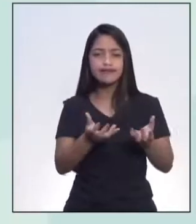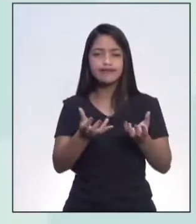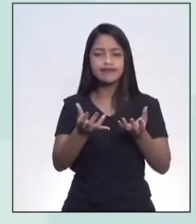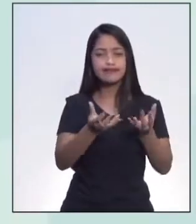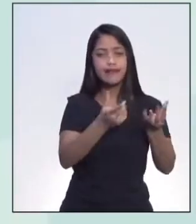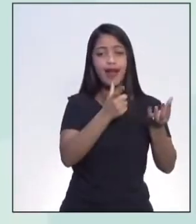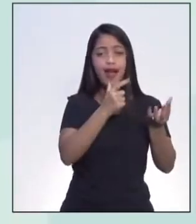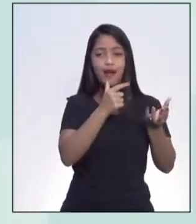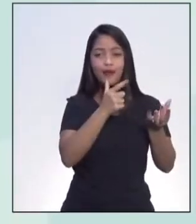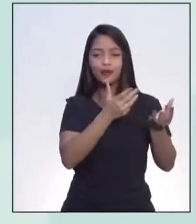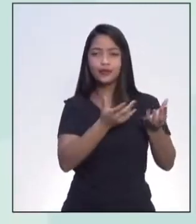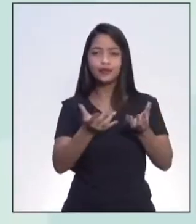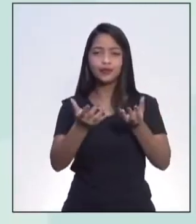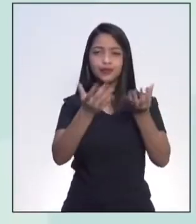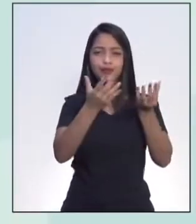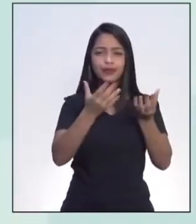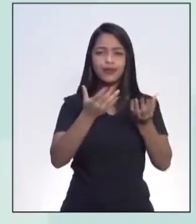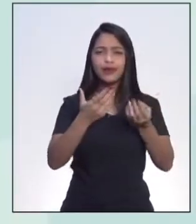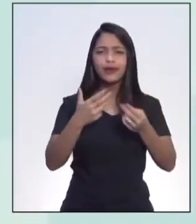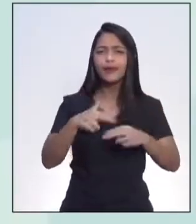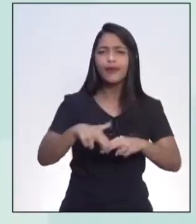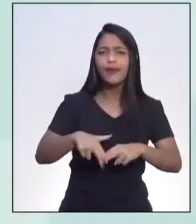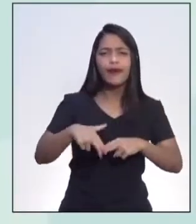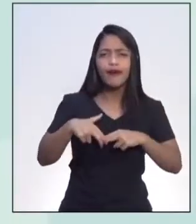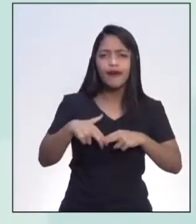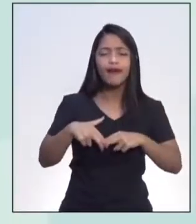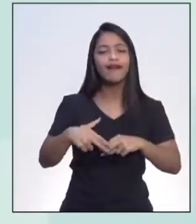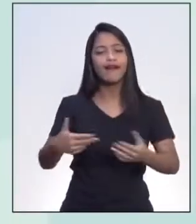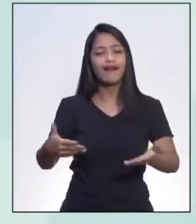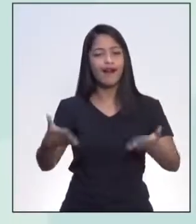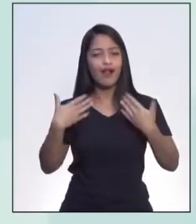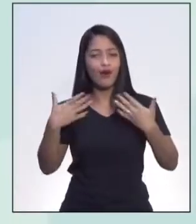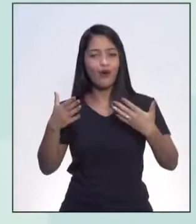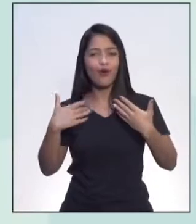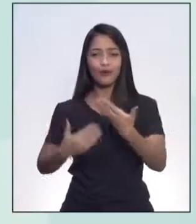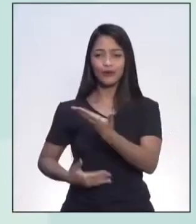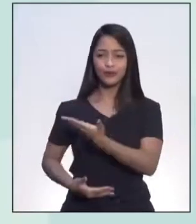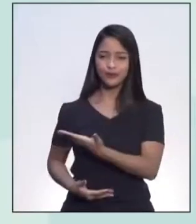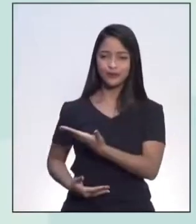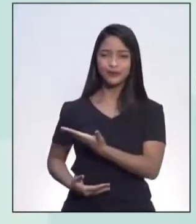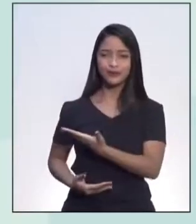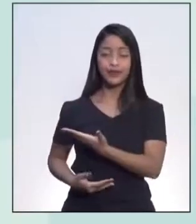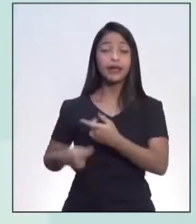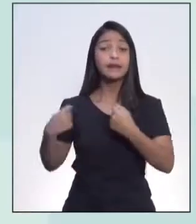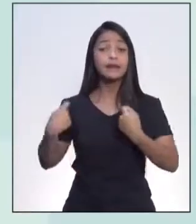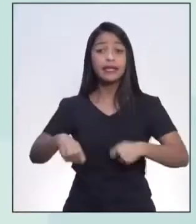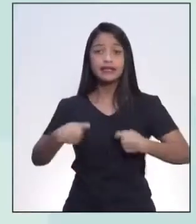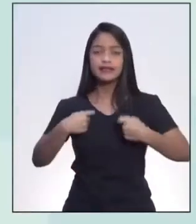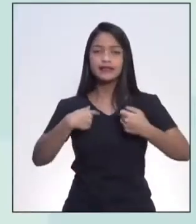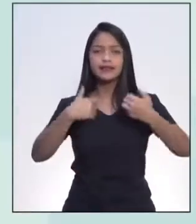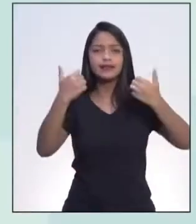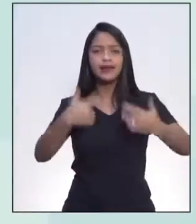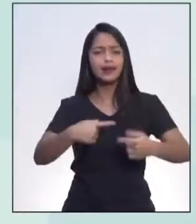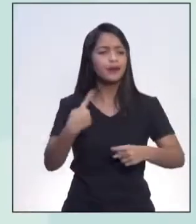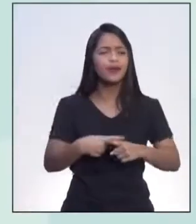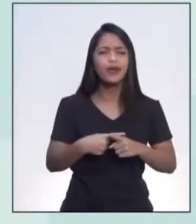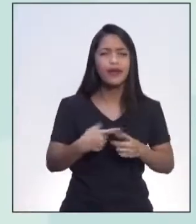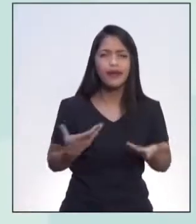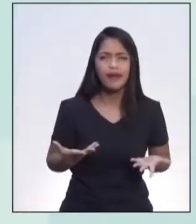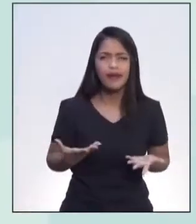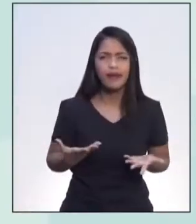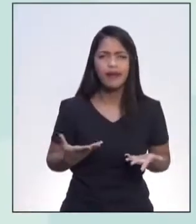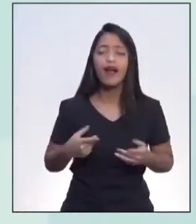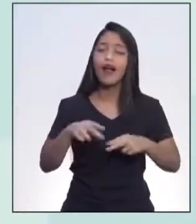Por causa do calor. Então, eu tenho que dar uma razão, um motivo. Então, eu tenho que explicar qual